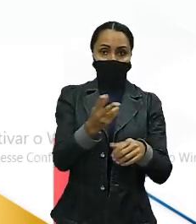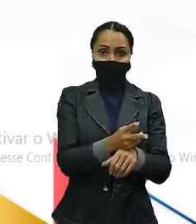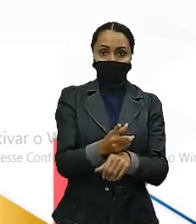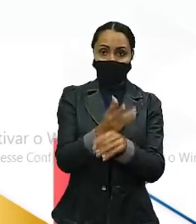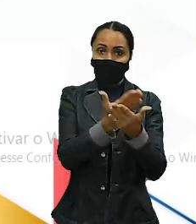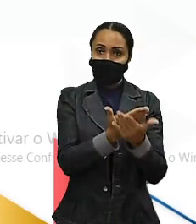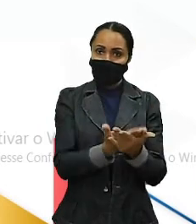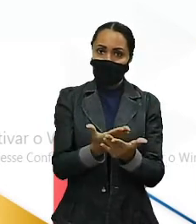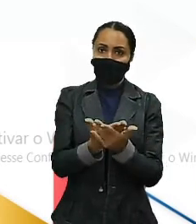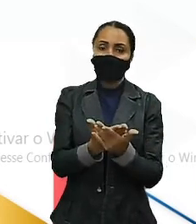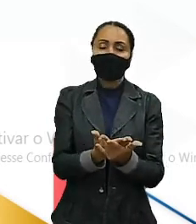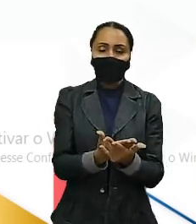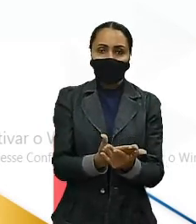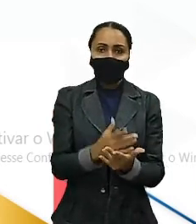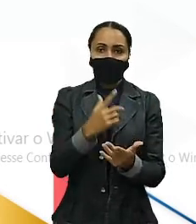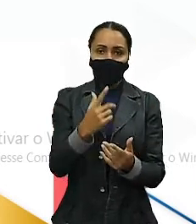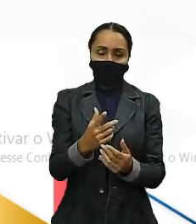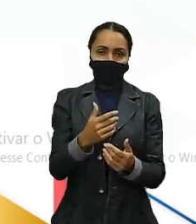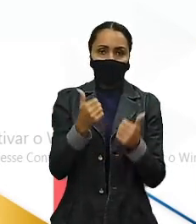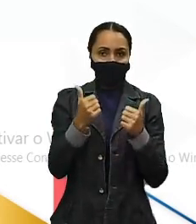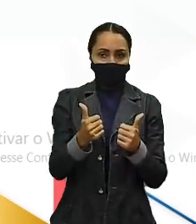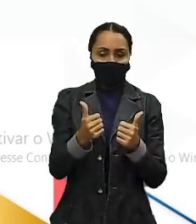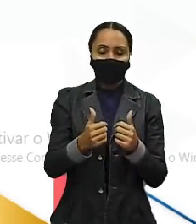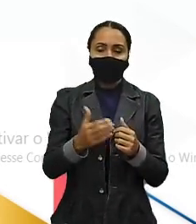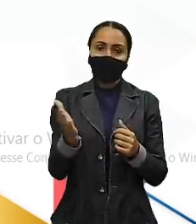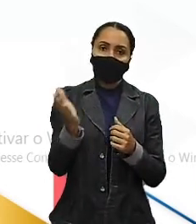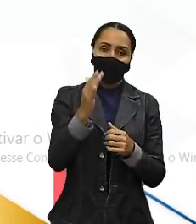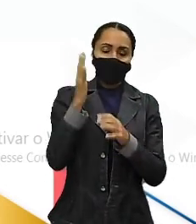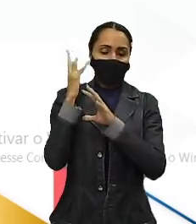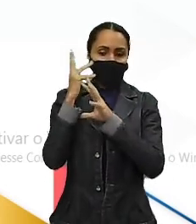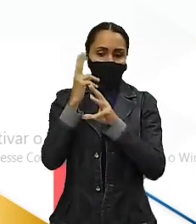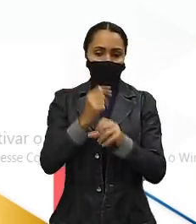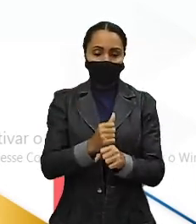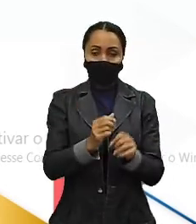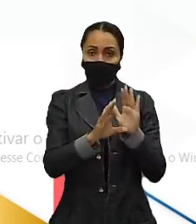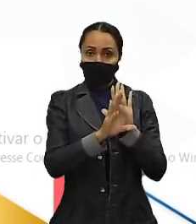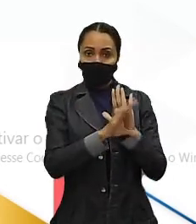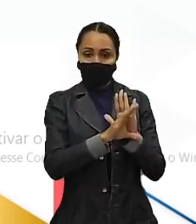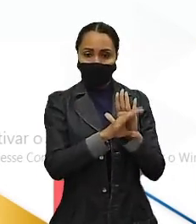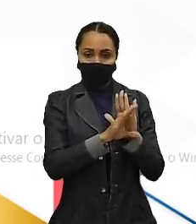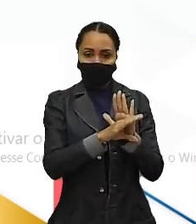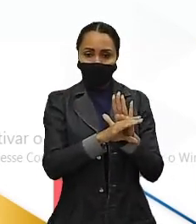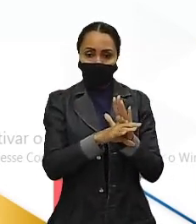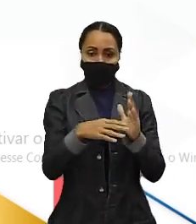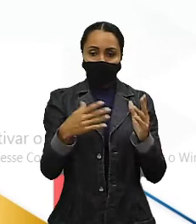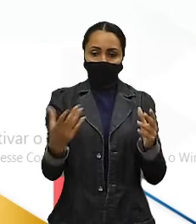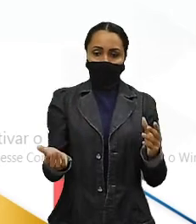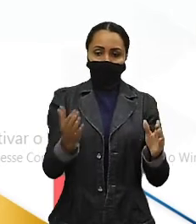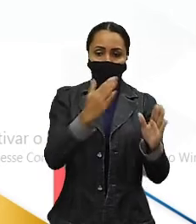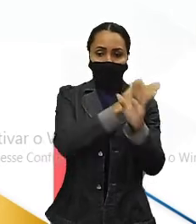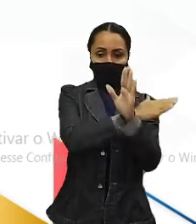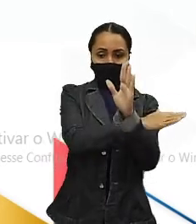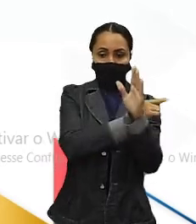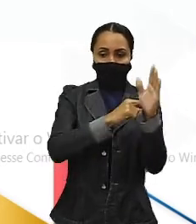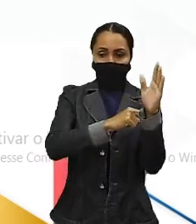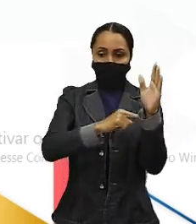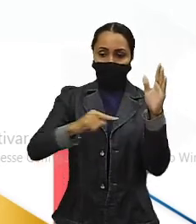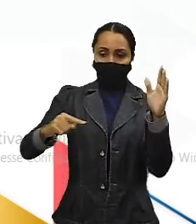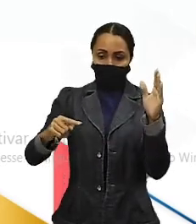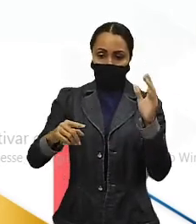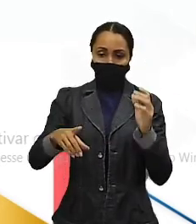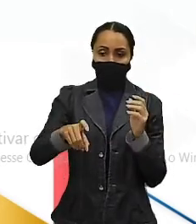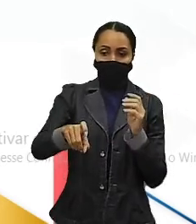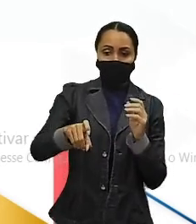videoaulas nos anos posteriores, tá bom? Então, relembrando um conceito aí, eixo das abscissas do x ordenadas, primeiro